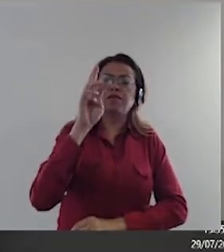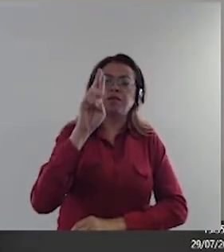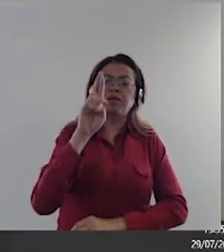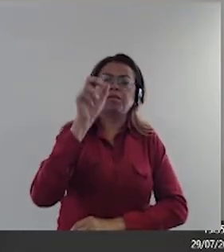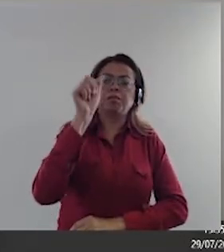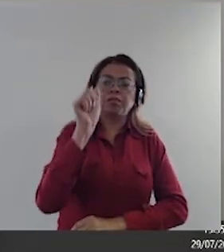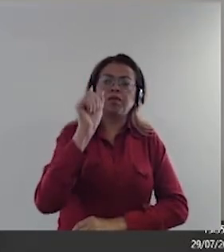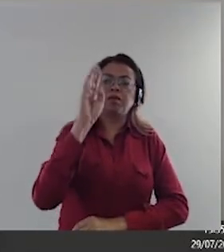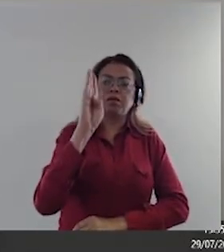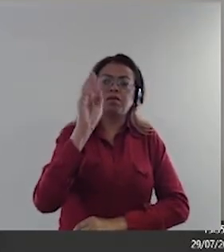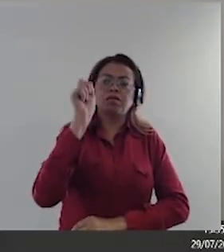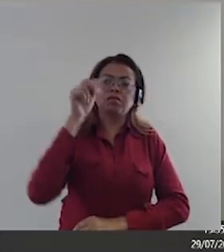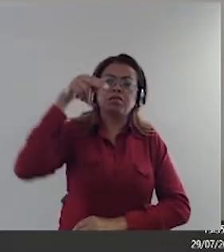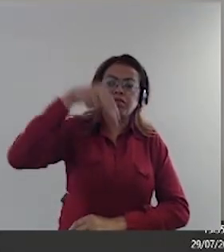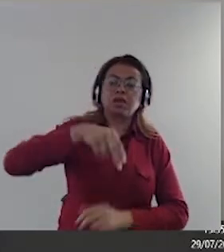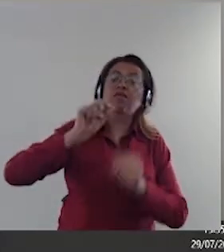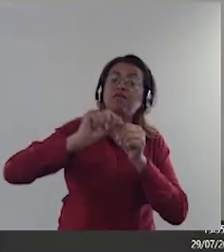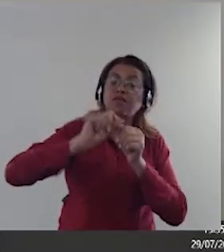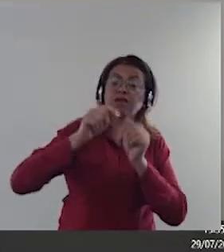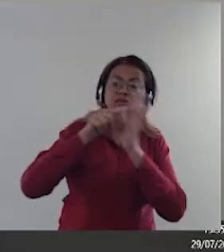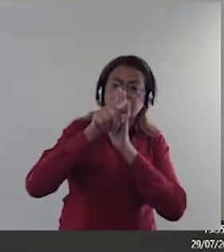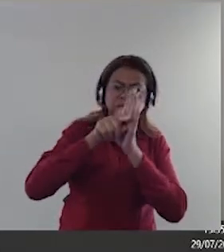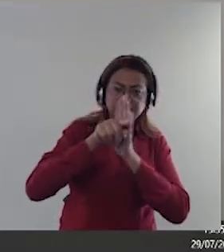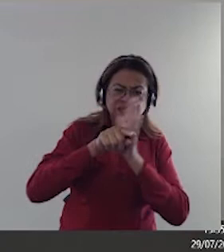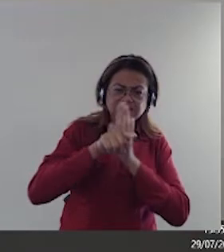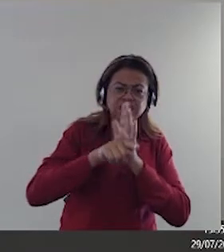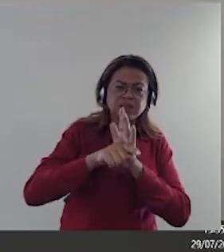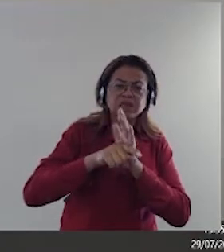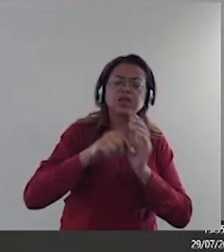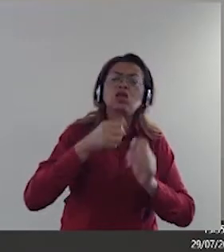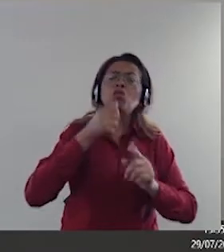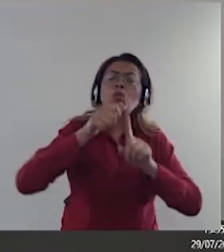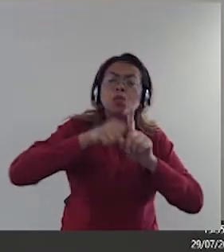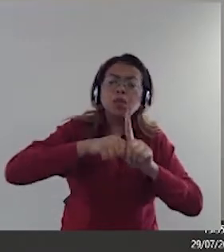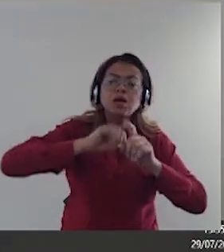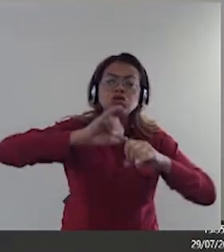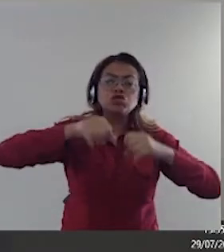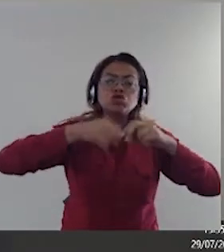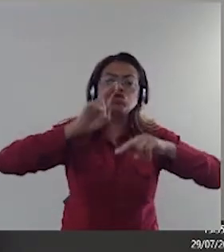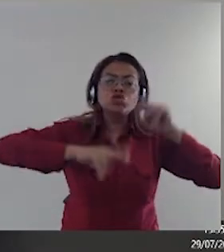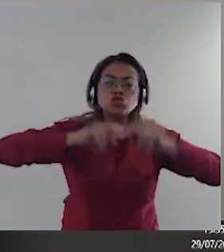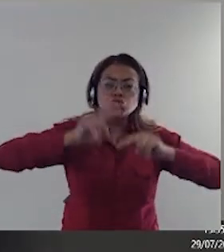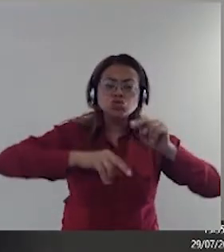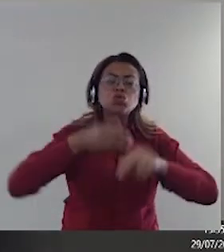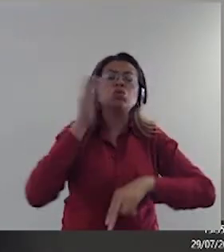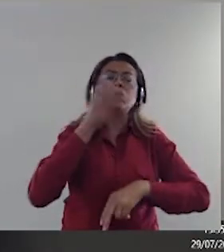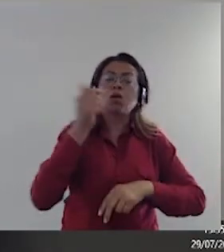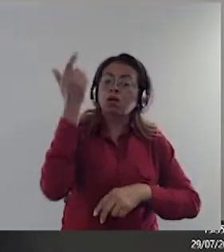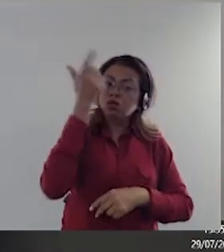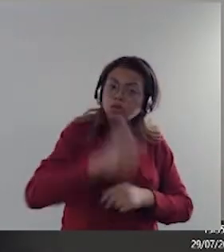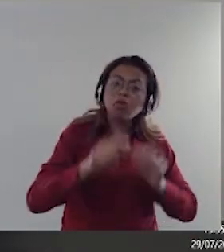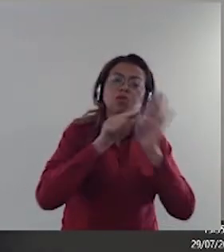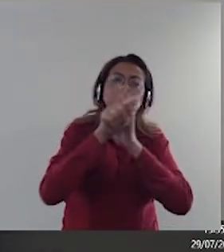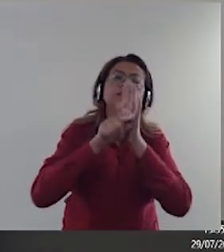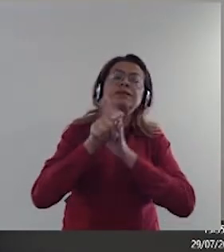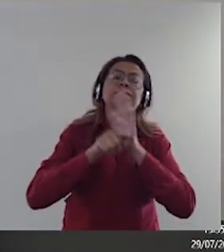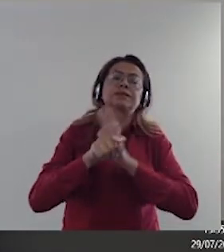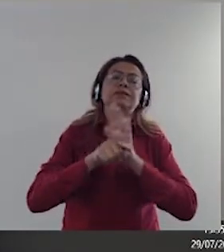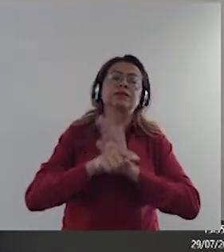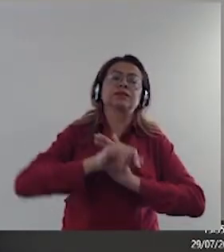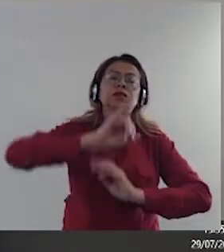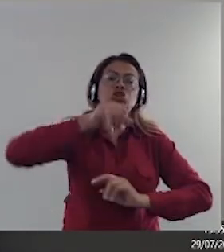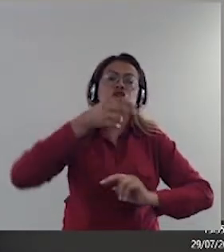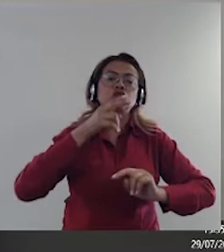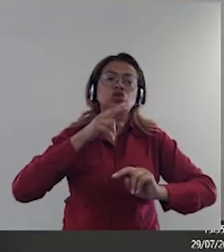pelo IPESP. Essa pesquisa foi feita em junho e agora repetida em julho. O que chama muita atenção nessa pesquisa da